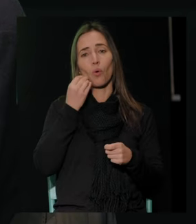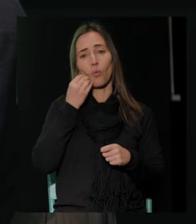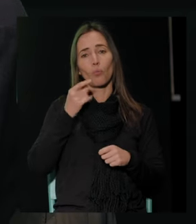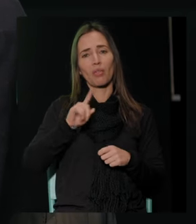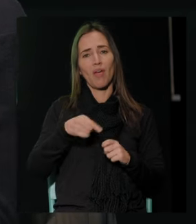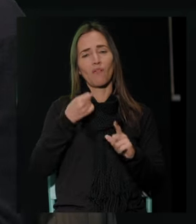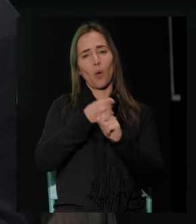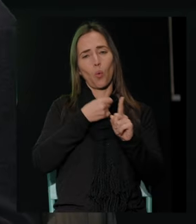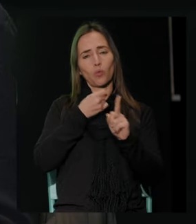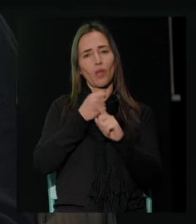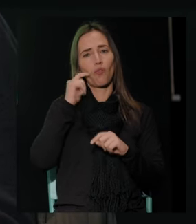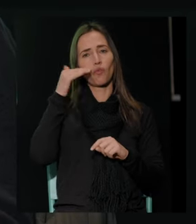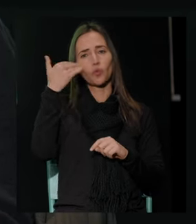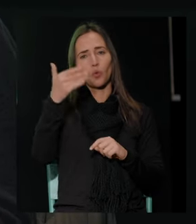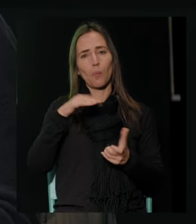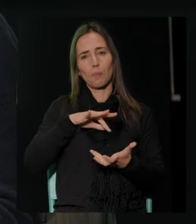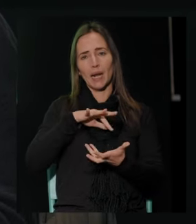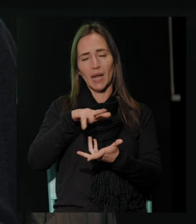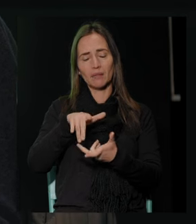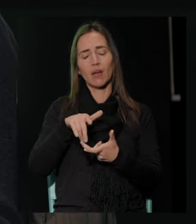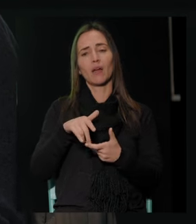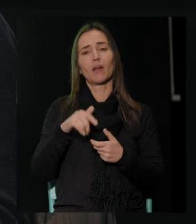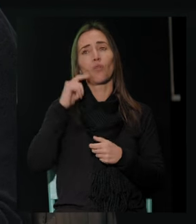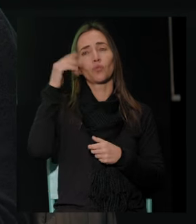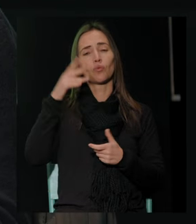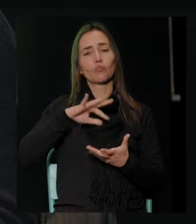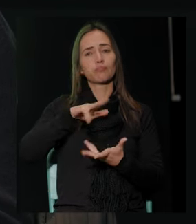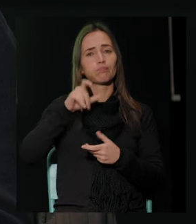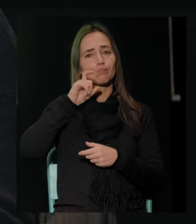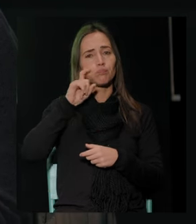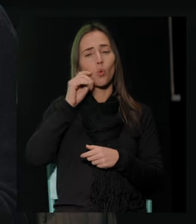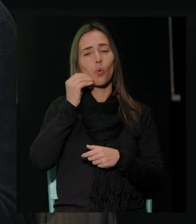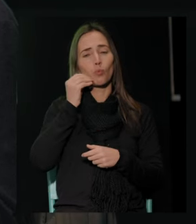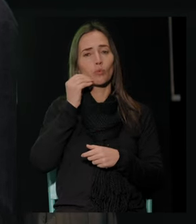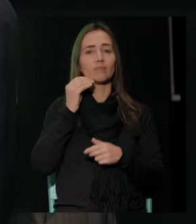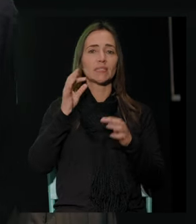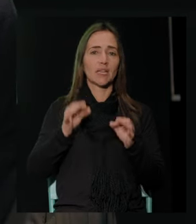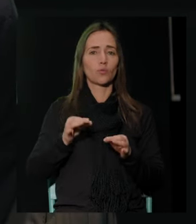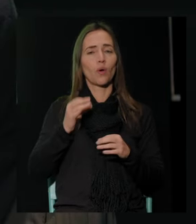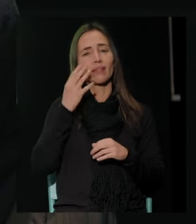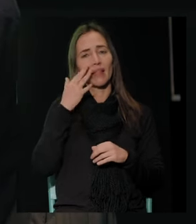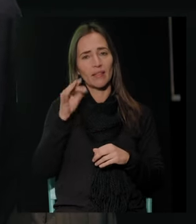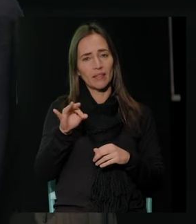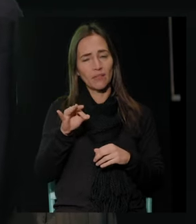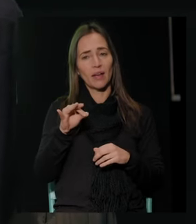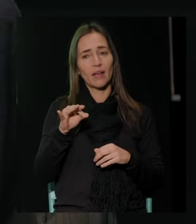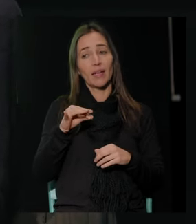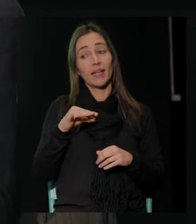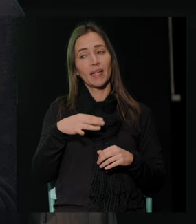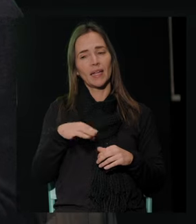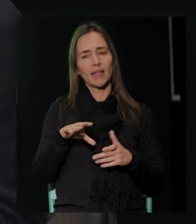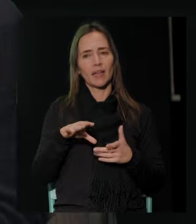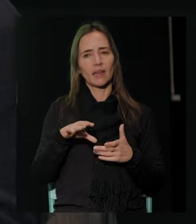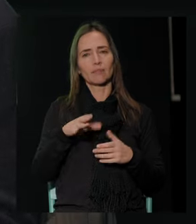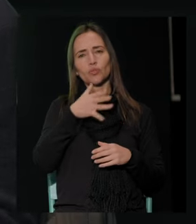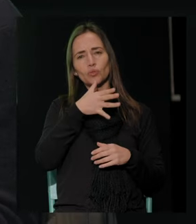a luta pelo futuro do planeta e pela sustentabilidade do planeta, é precisamente a tentativa e a tentação de